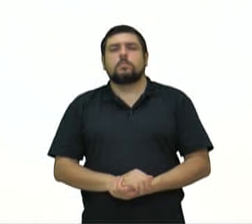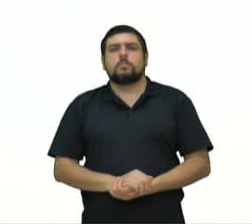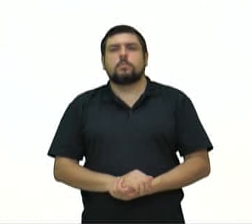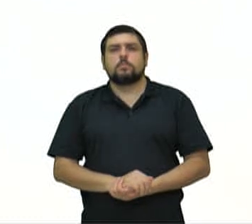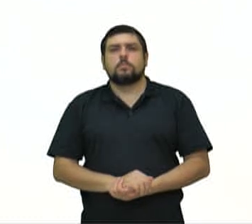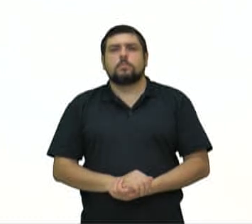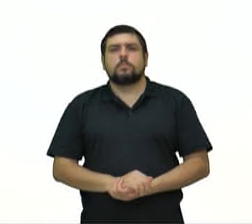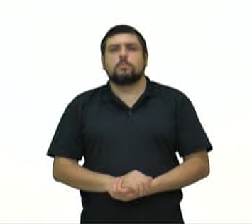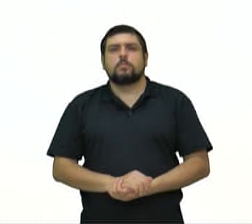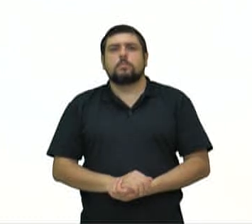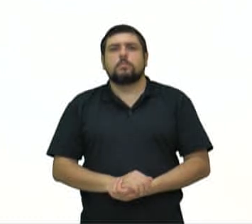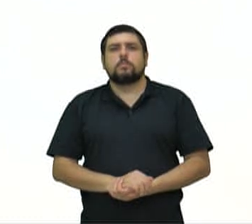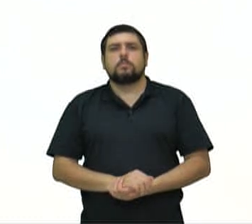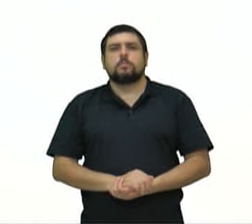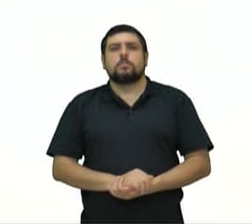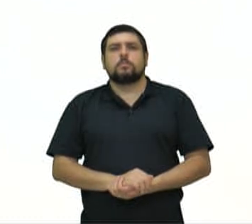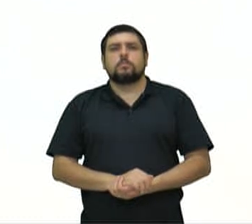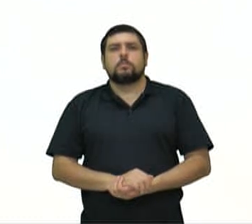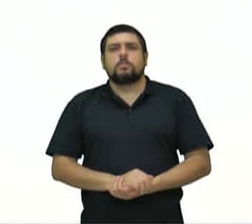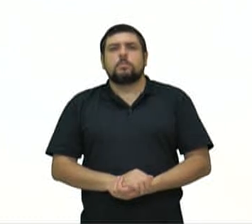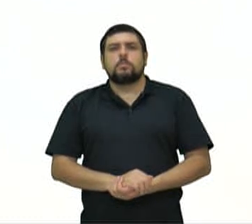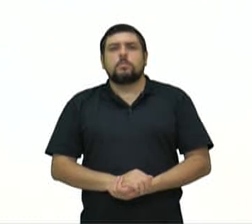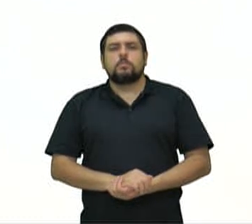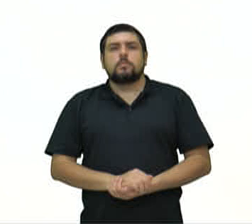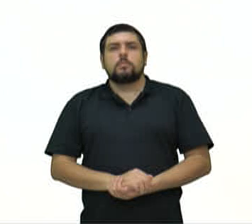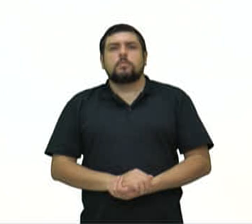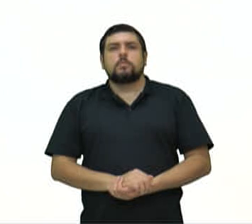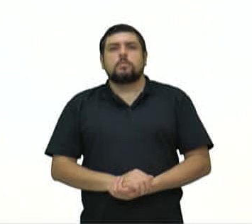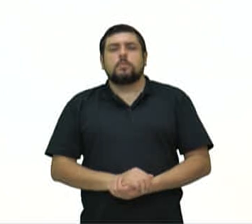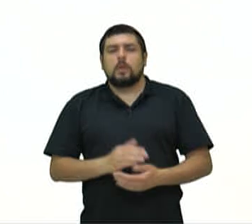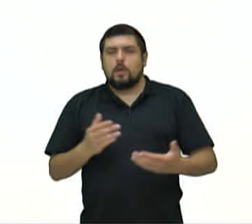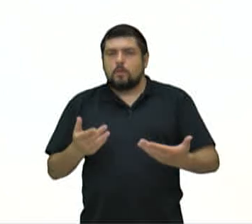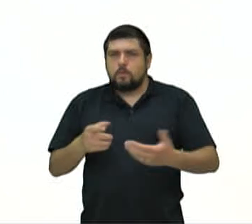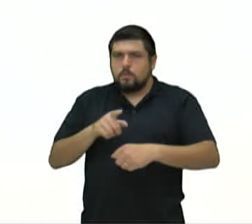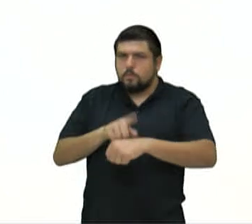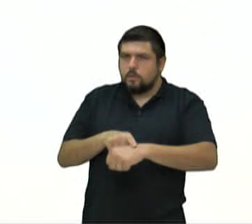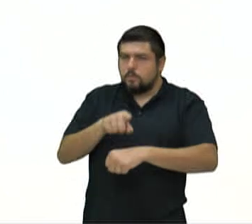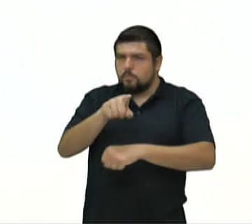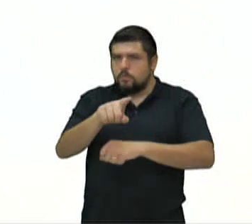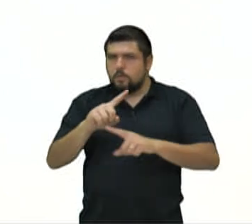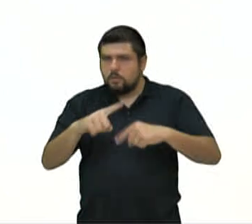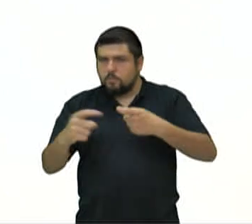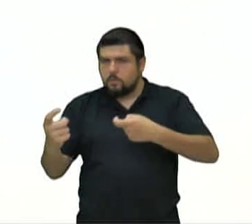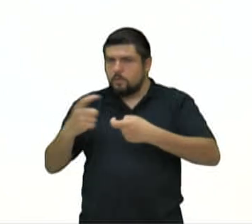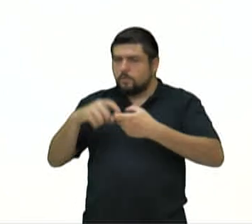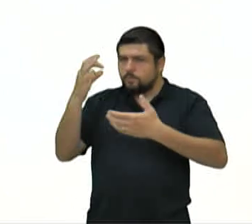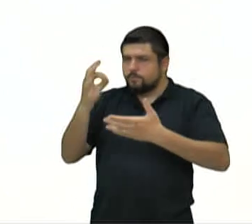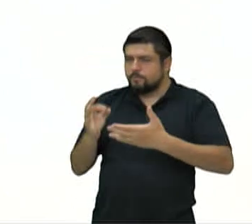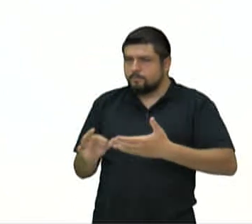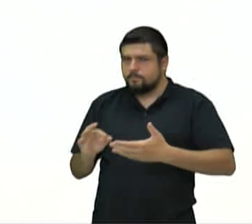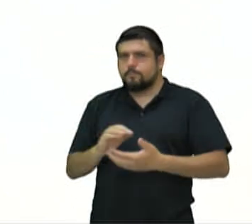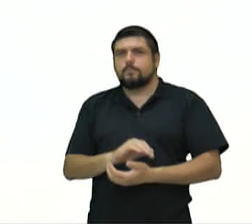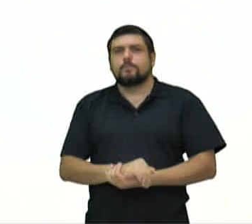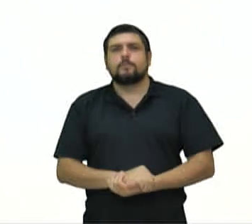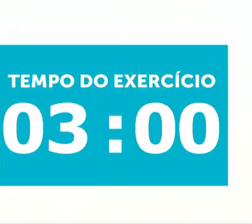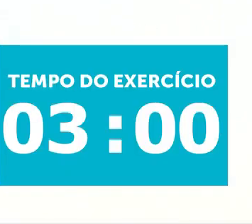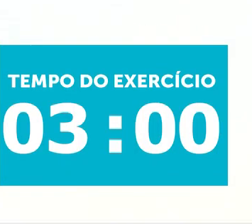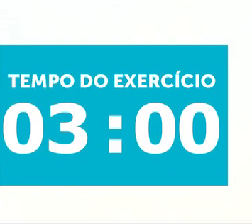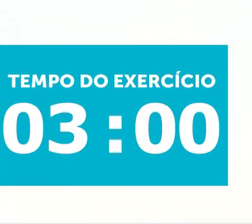sure each player follows the rules. Vou dar um tempinho então, já voltamos para conferir, ok?